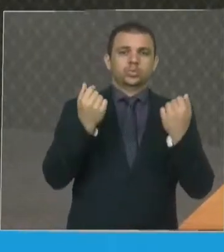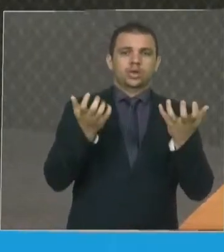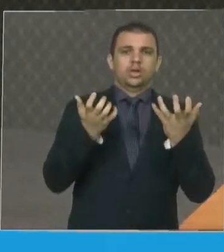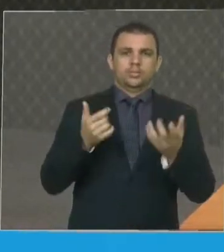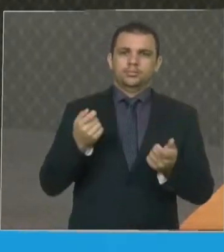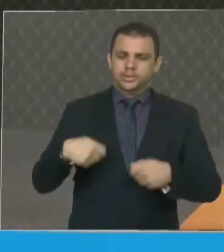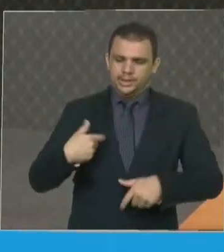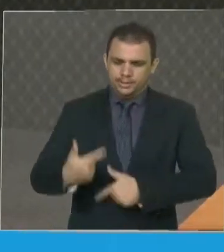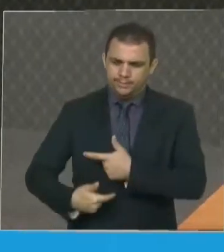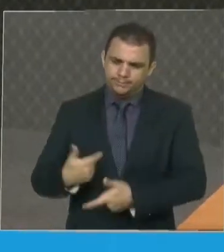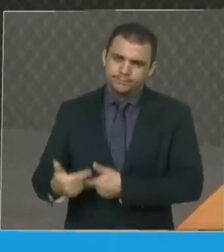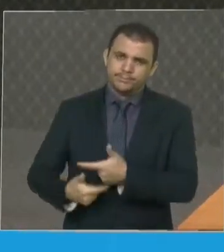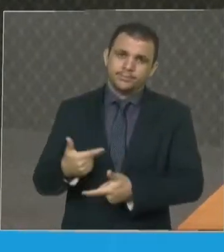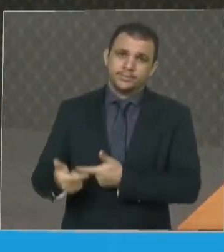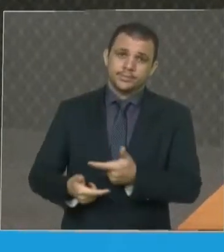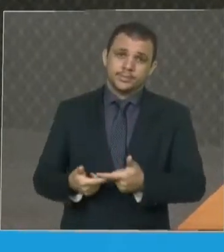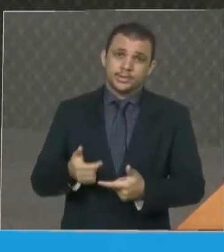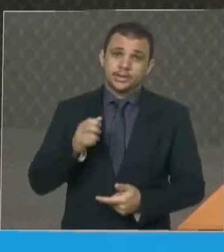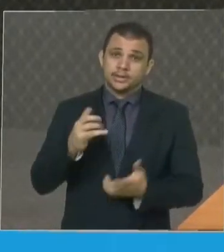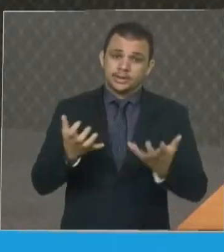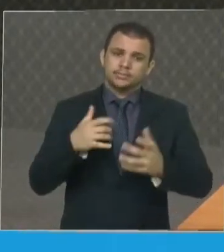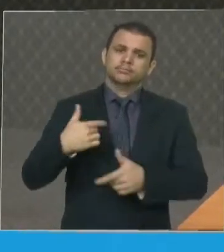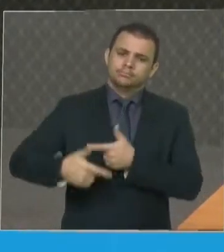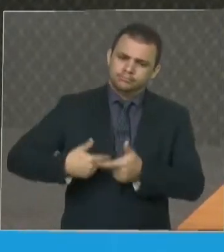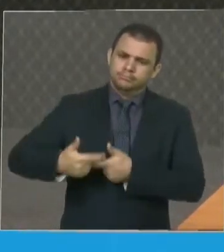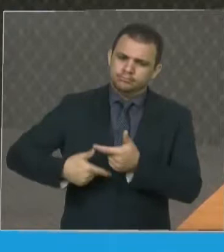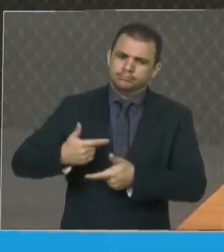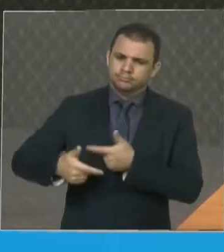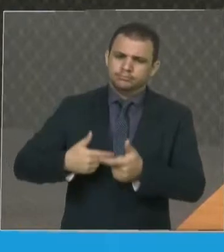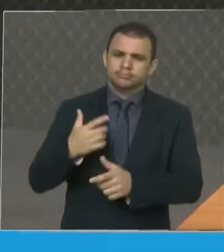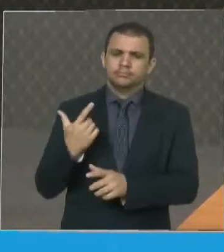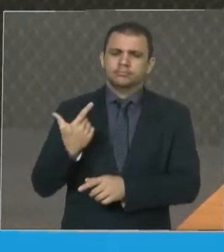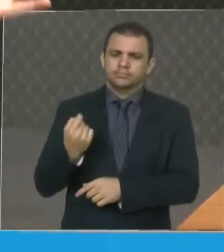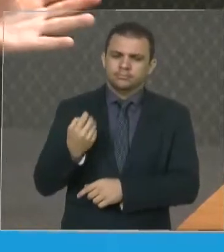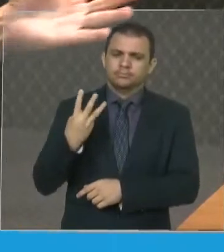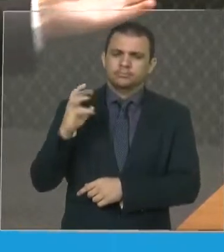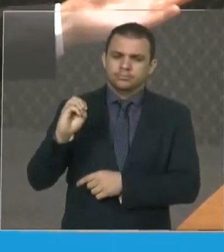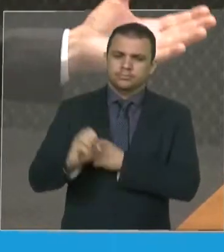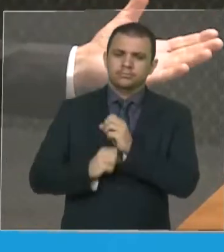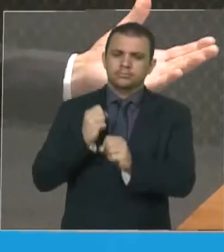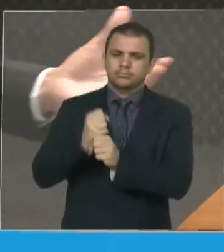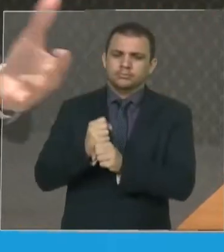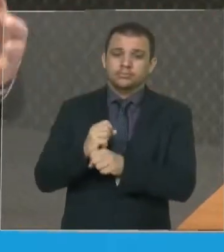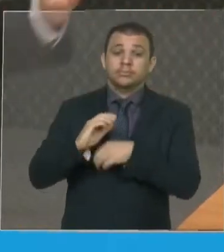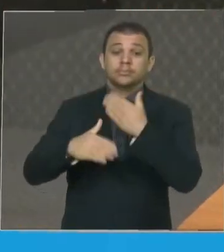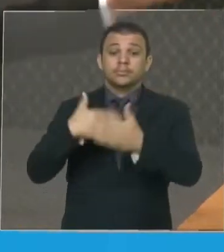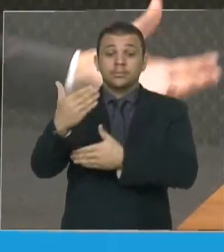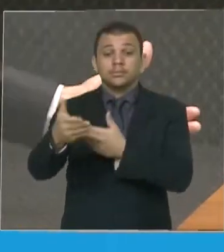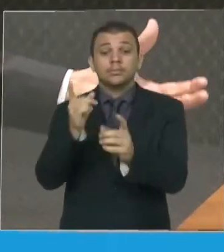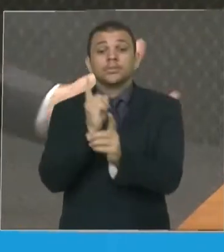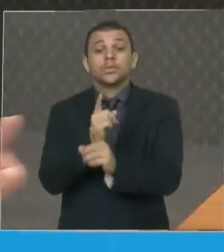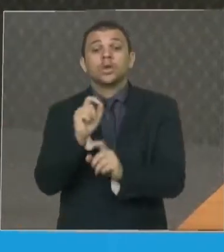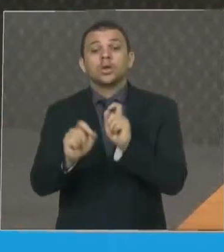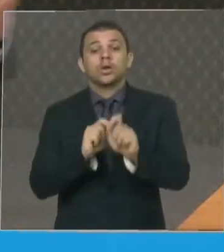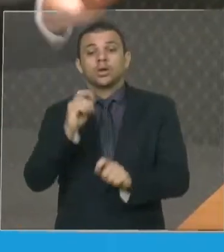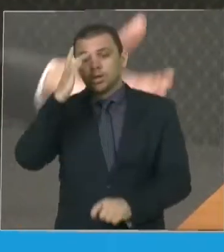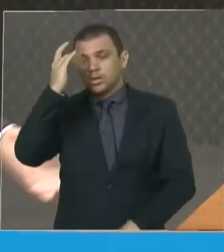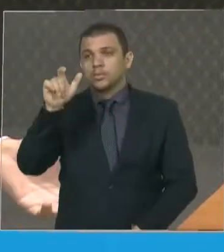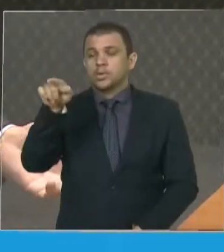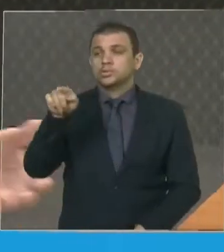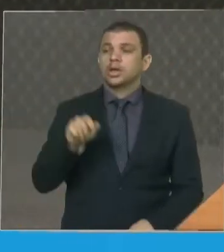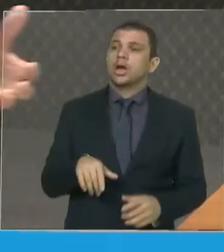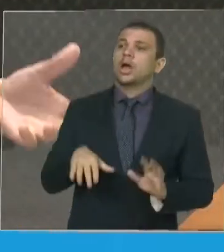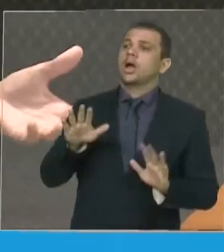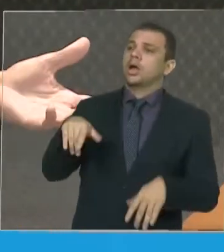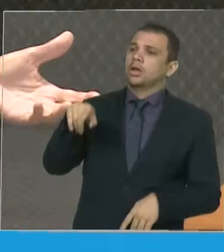Se você quer ser, trabalhar 20, 30 anos, e depois as pessoas dizem, olha, ele tem uma grande empresa, ele